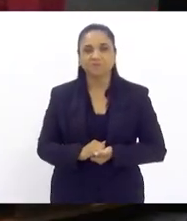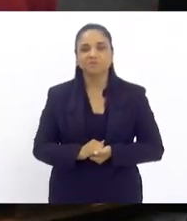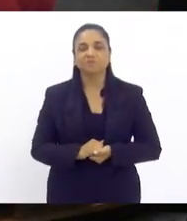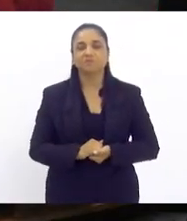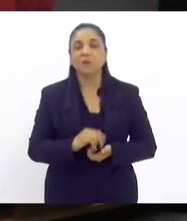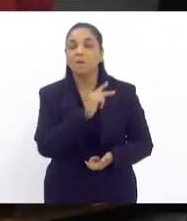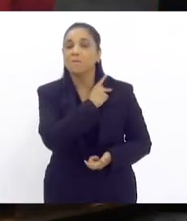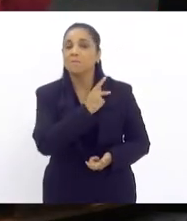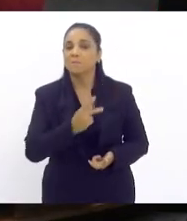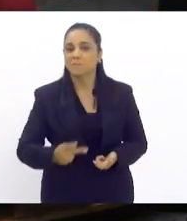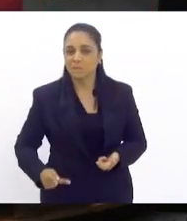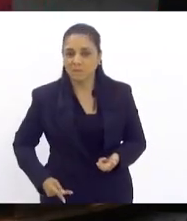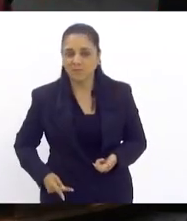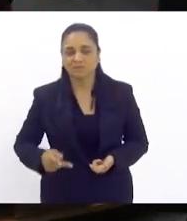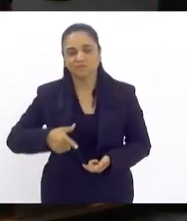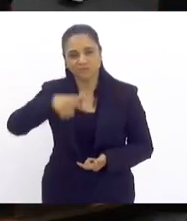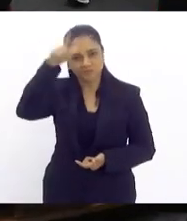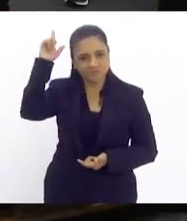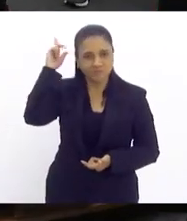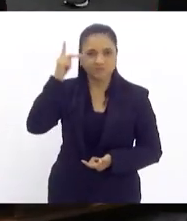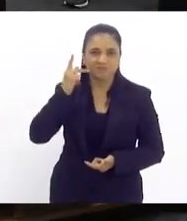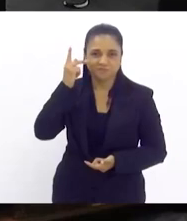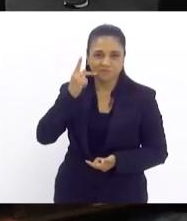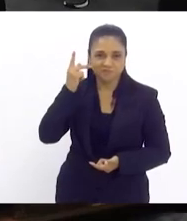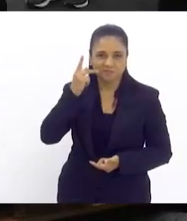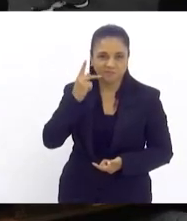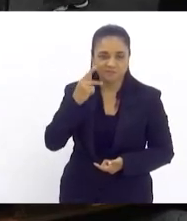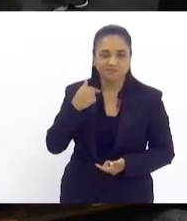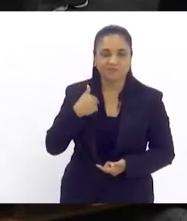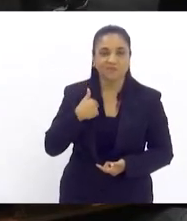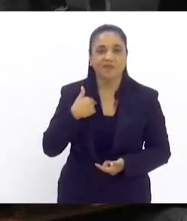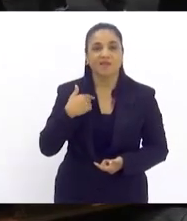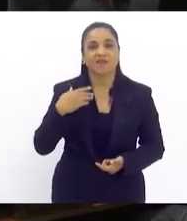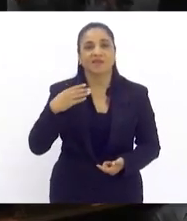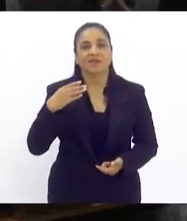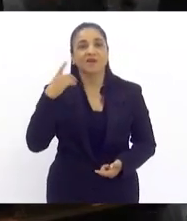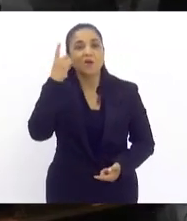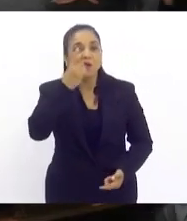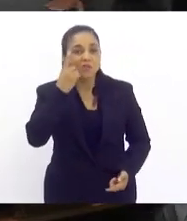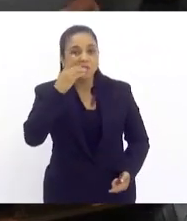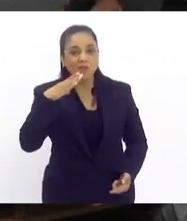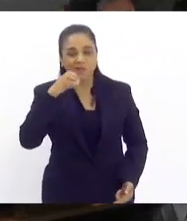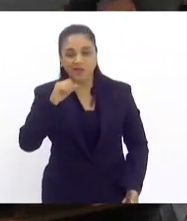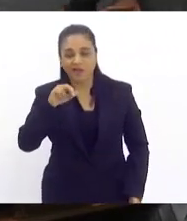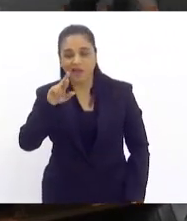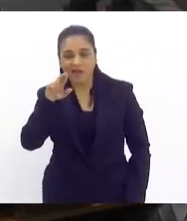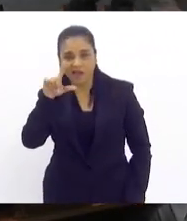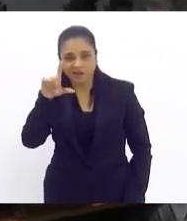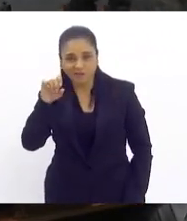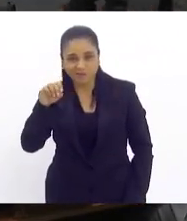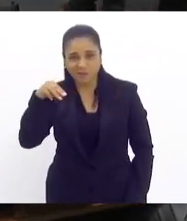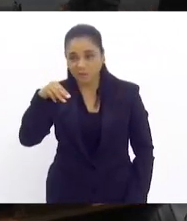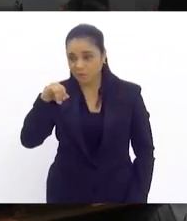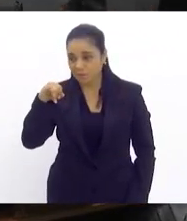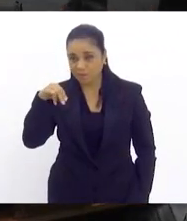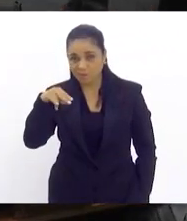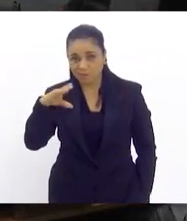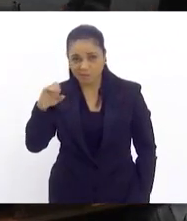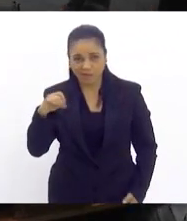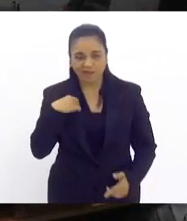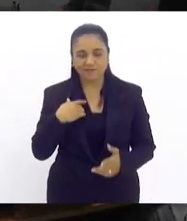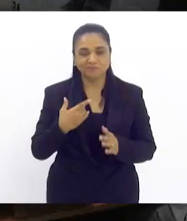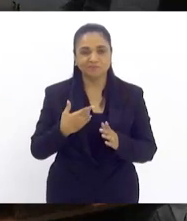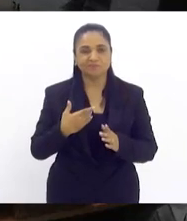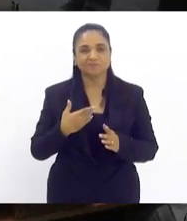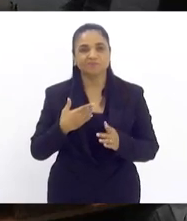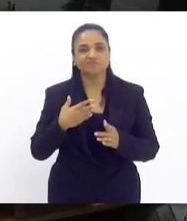Presidente. Deputado Luiz Paulo, por favor. O deputado Carlos Mink, em parte, subtraiu a minha fala,